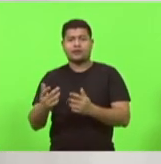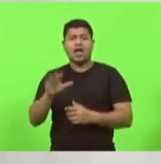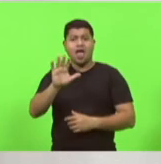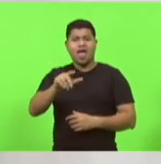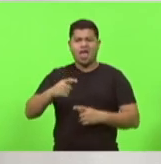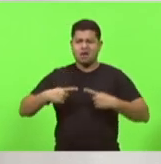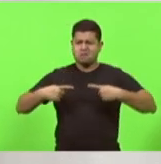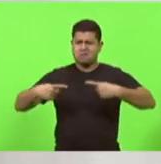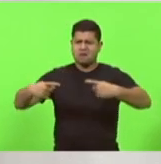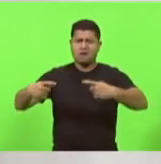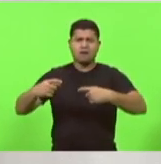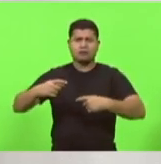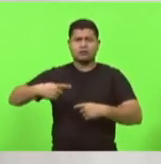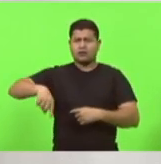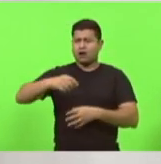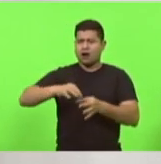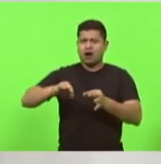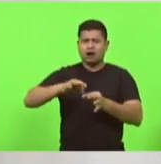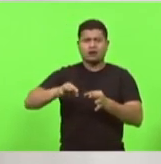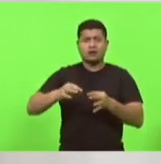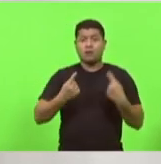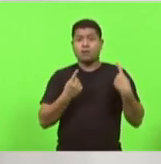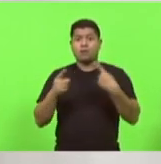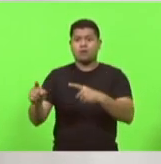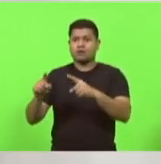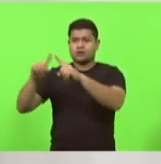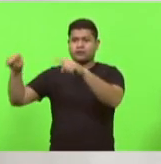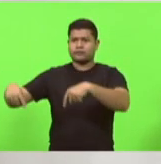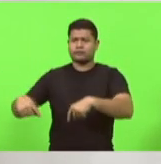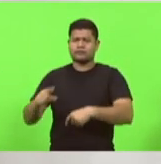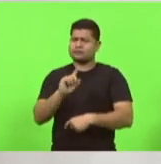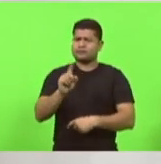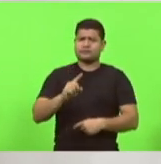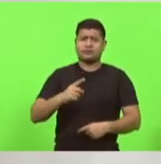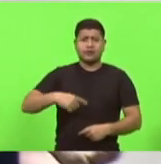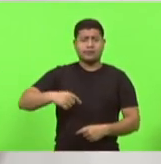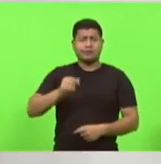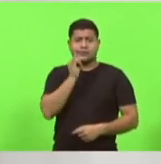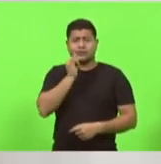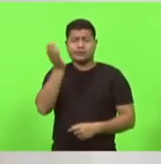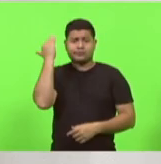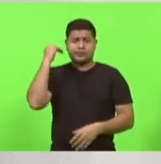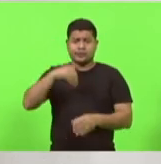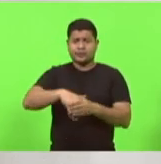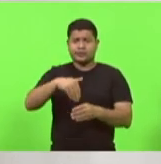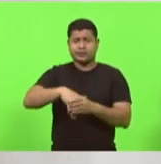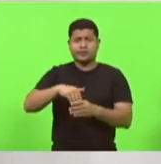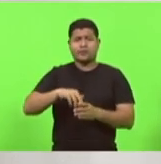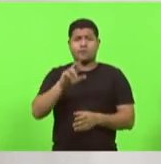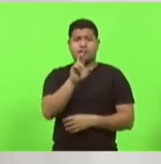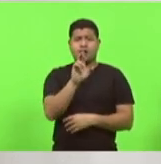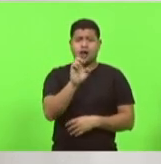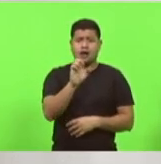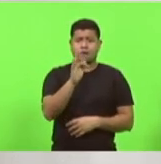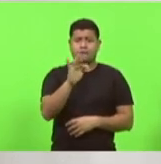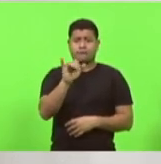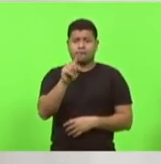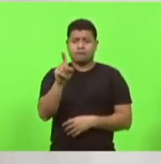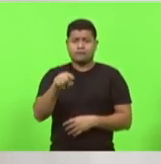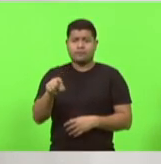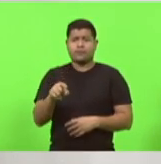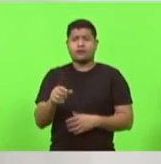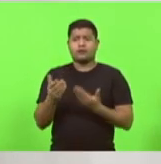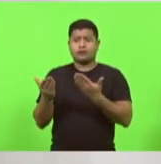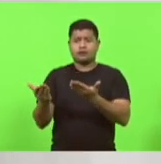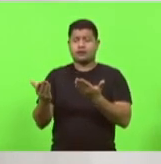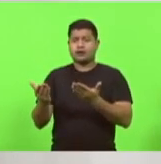Quando nós votamos aqui o Refis há poucos dias, perdoando dívidas de empresas,